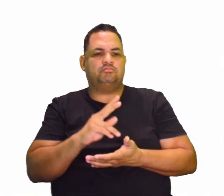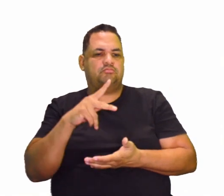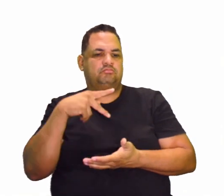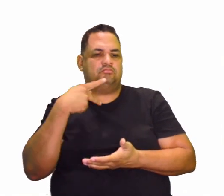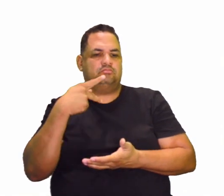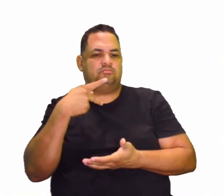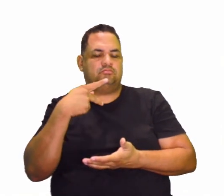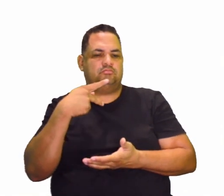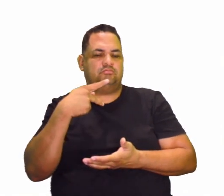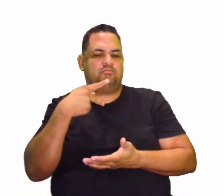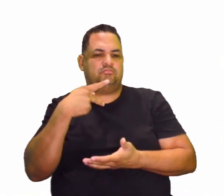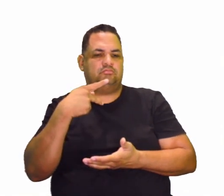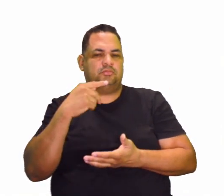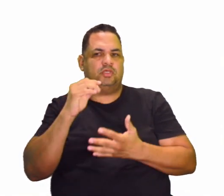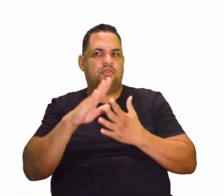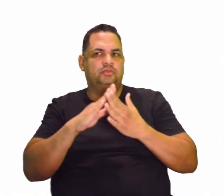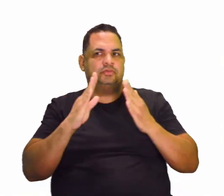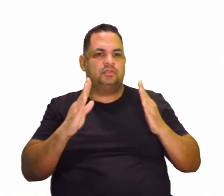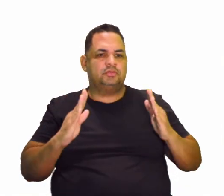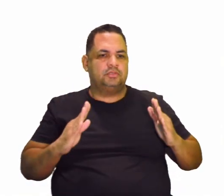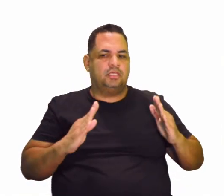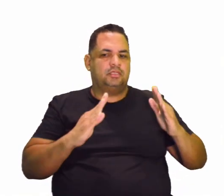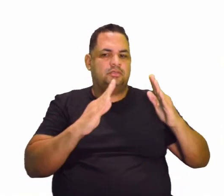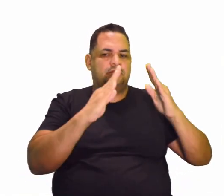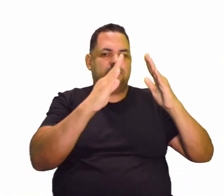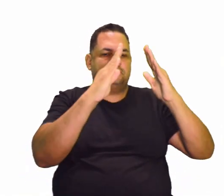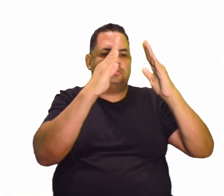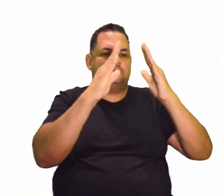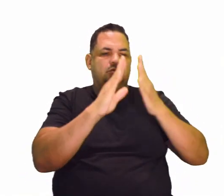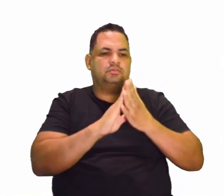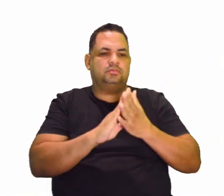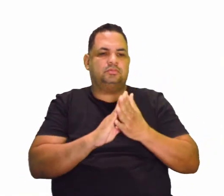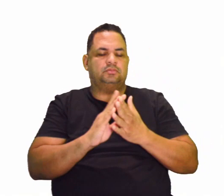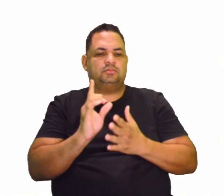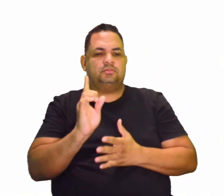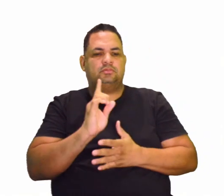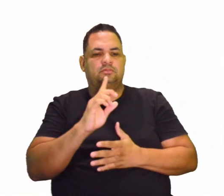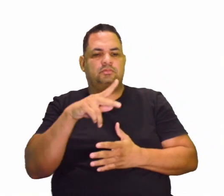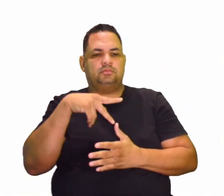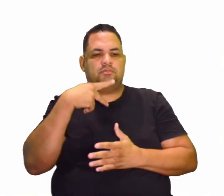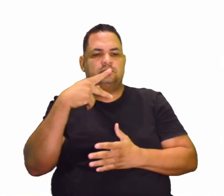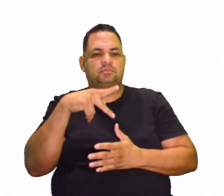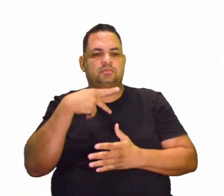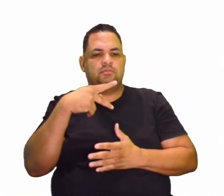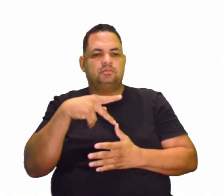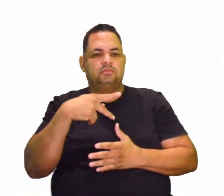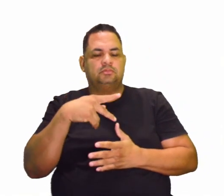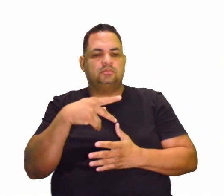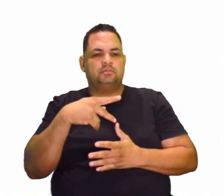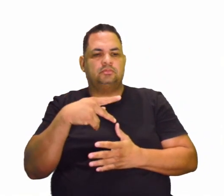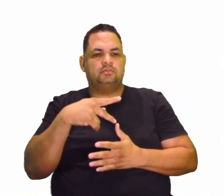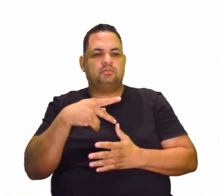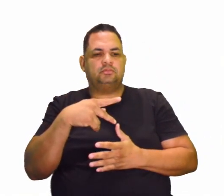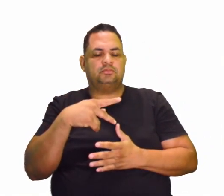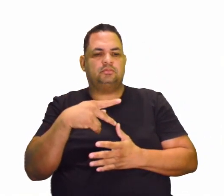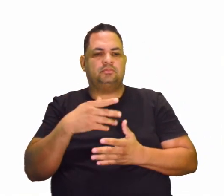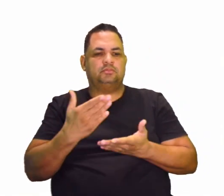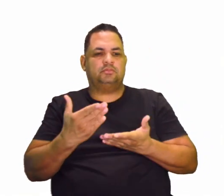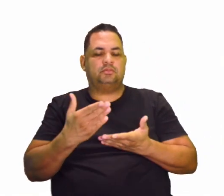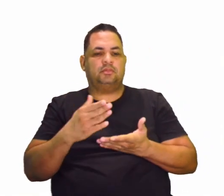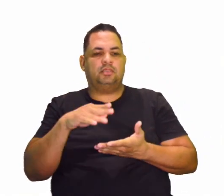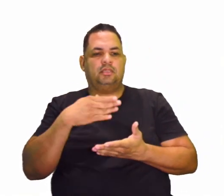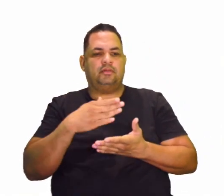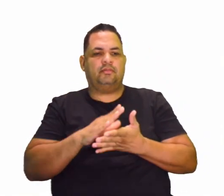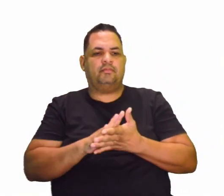desse castelo, né? Podemos dizer que é um castelo. Não estamos falando do jardim, né, no castelo de